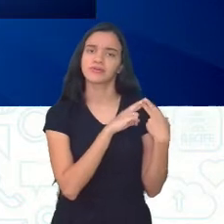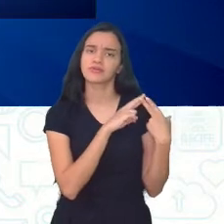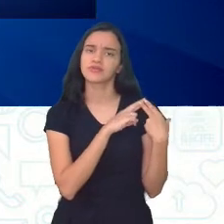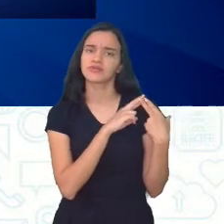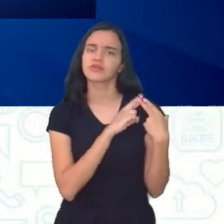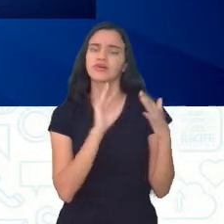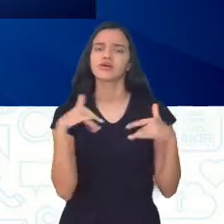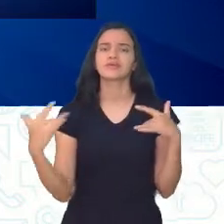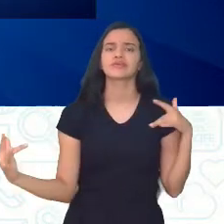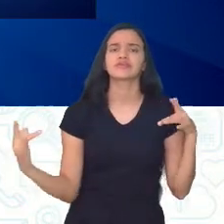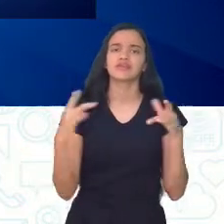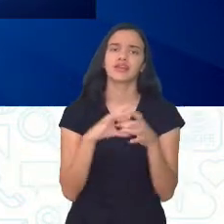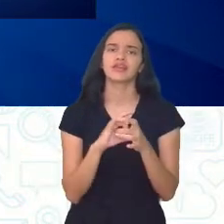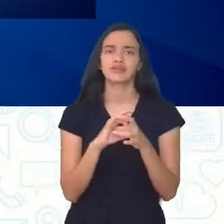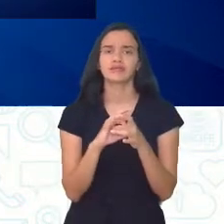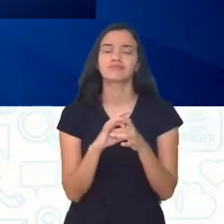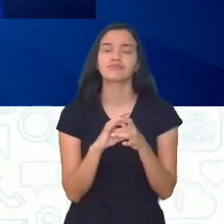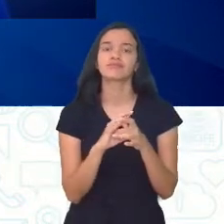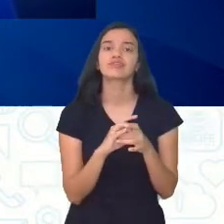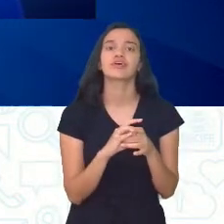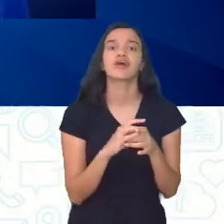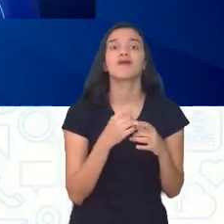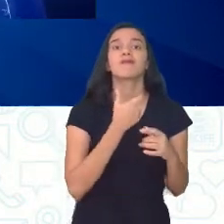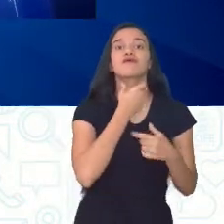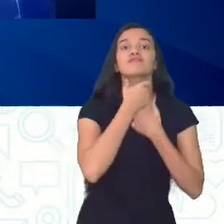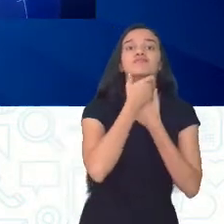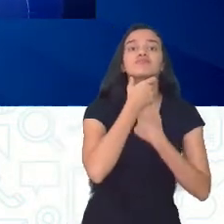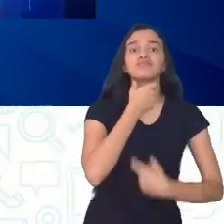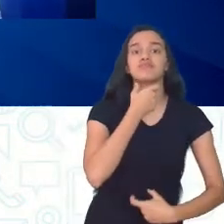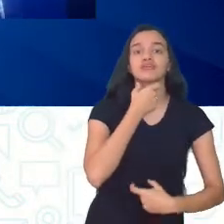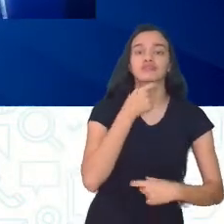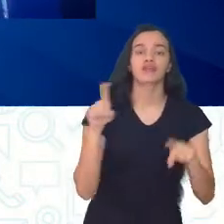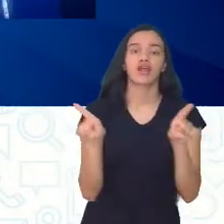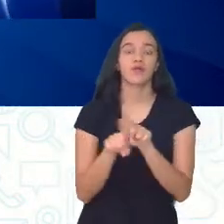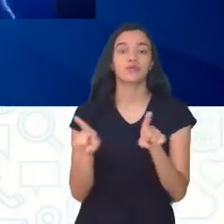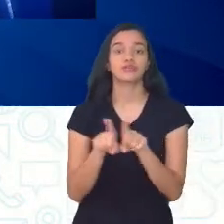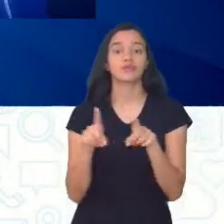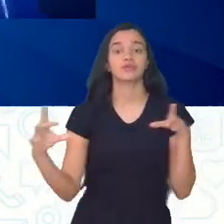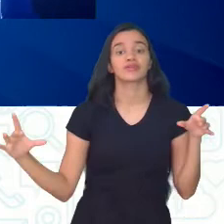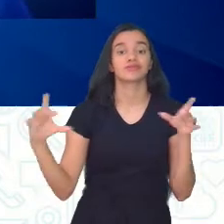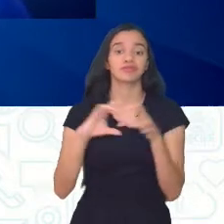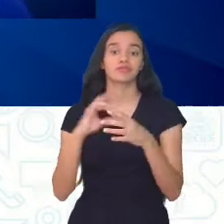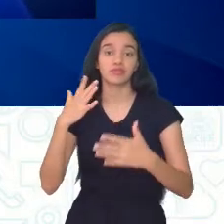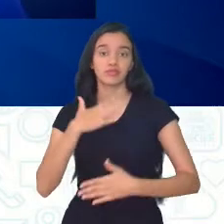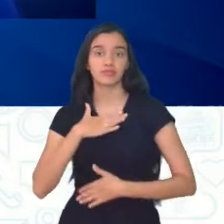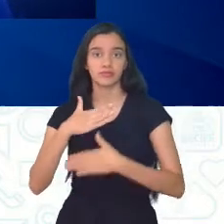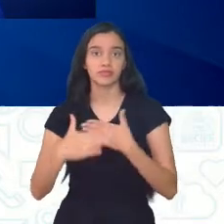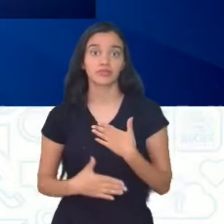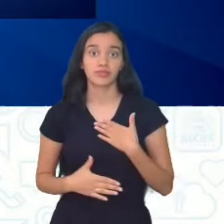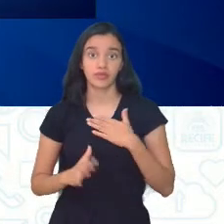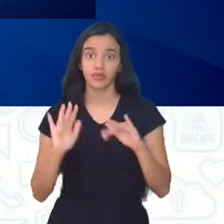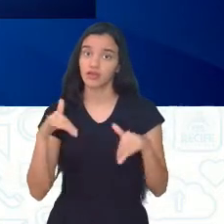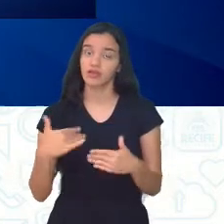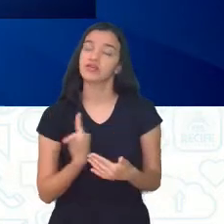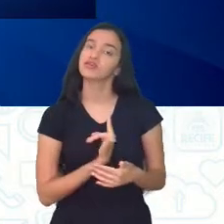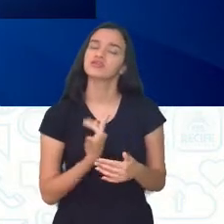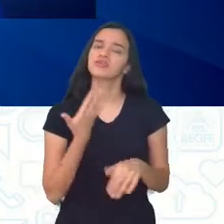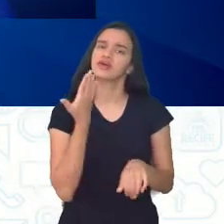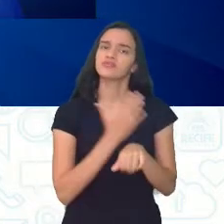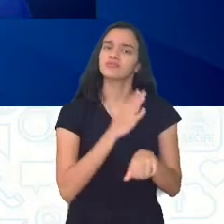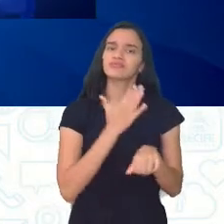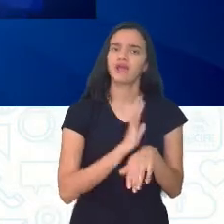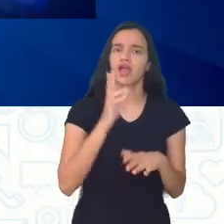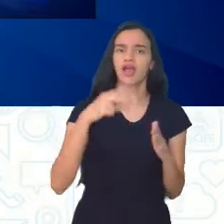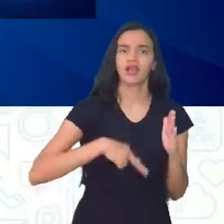por interligar o sistema nervoso central às partes do corpo. Então, aí, mais uma vez, a gente exercitando